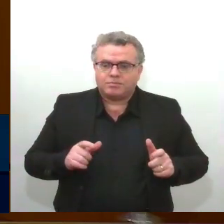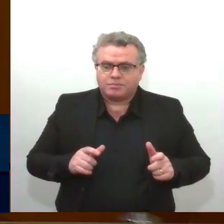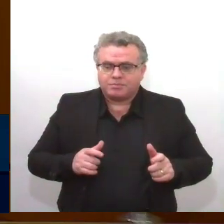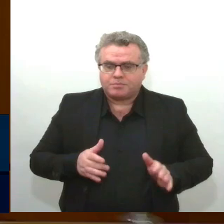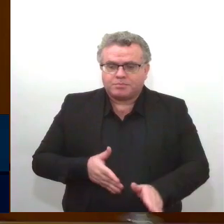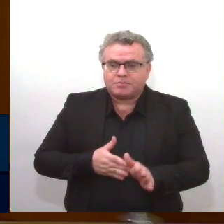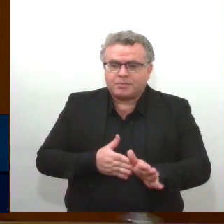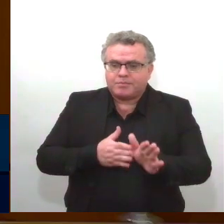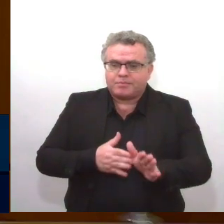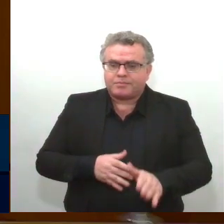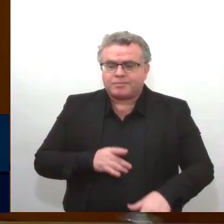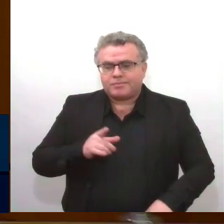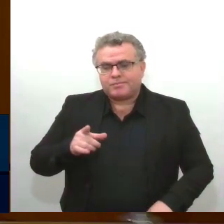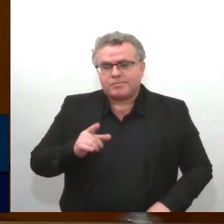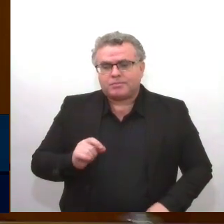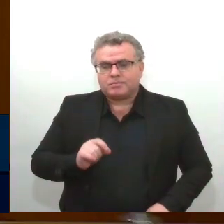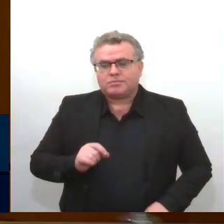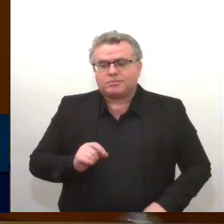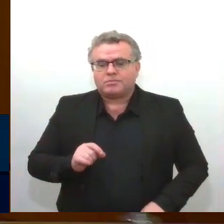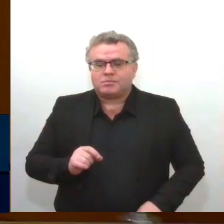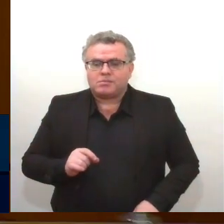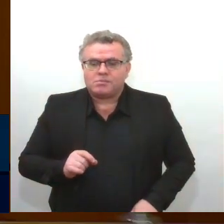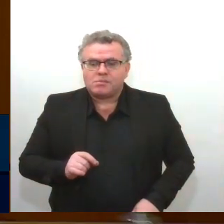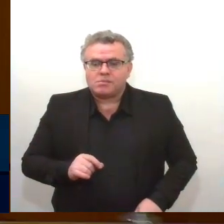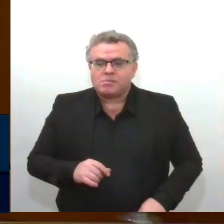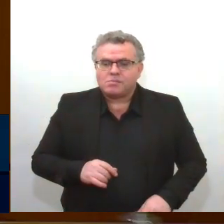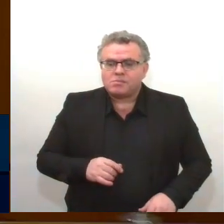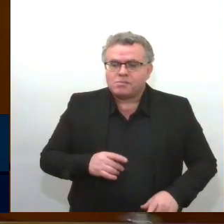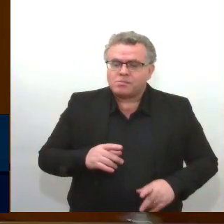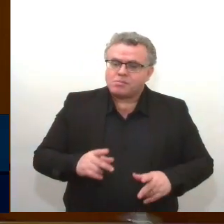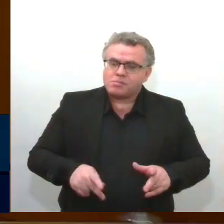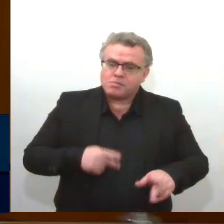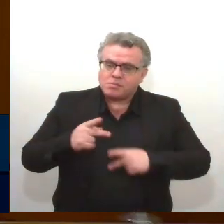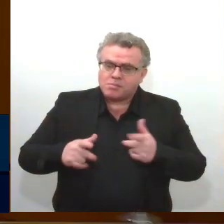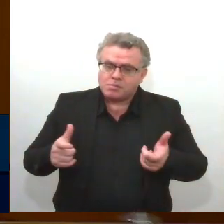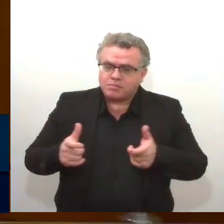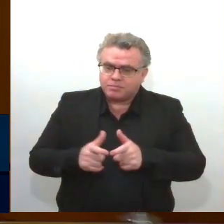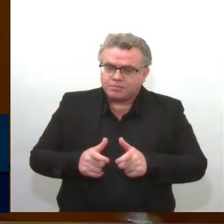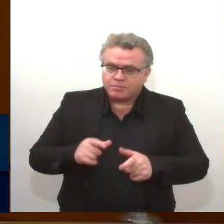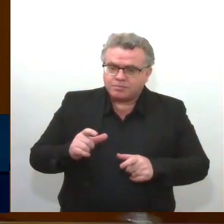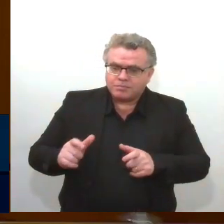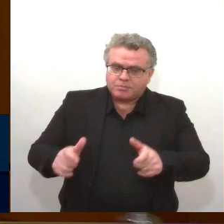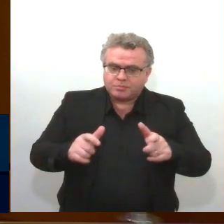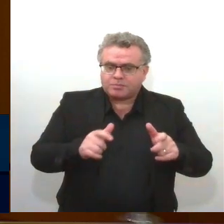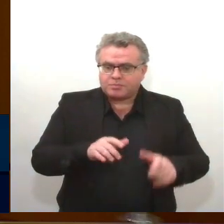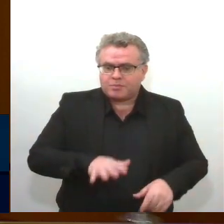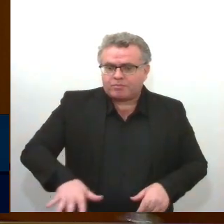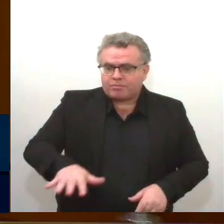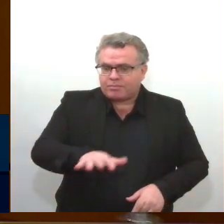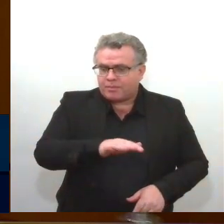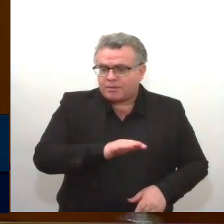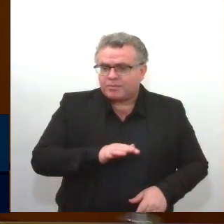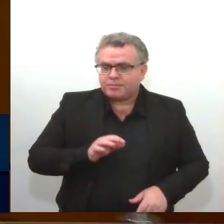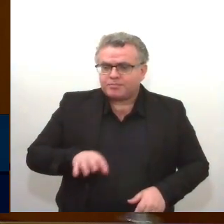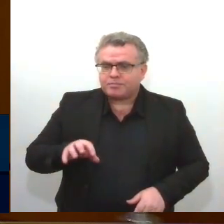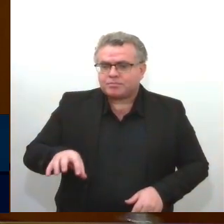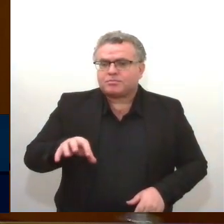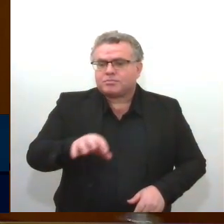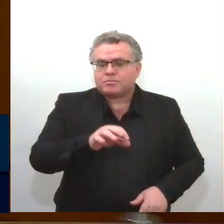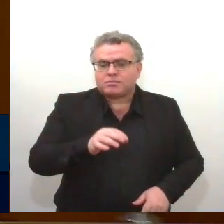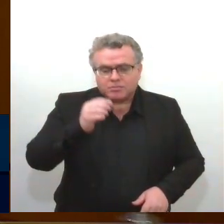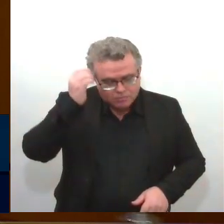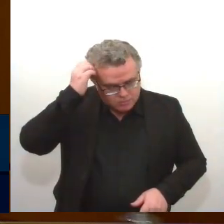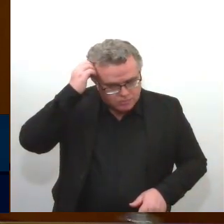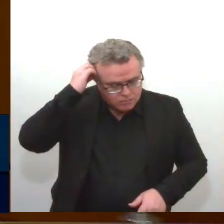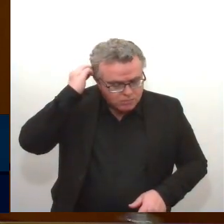também nos pov como os povoados estão como poderia estar me